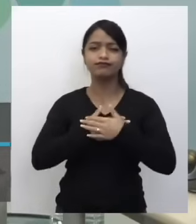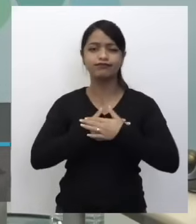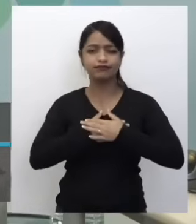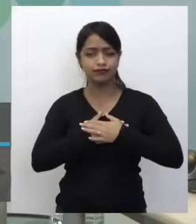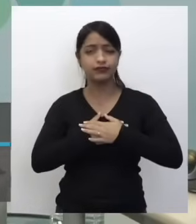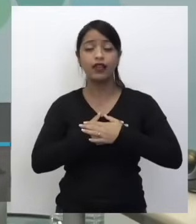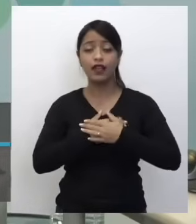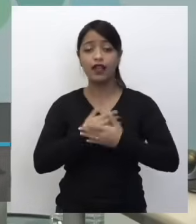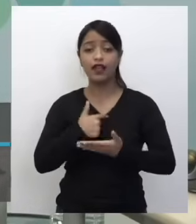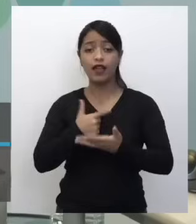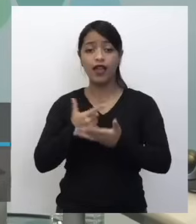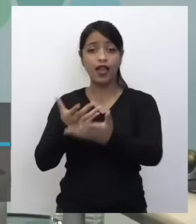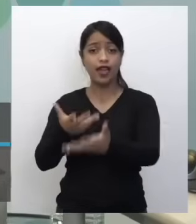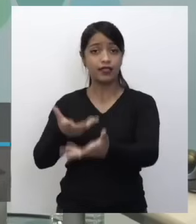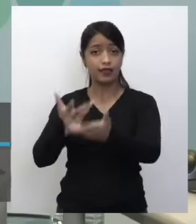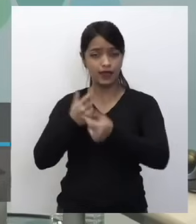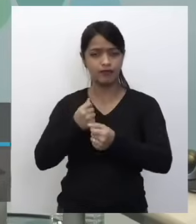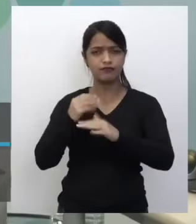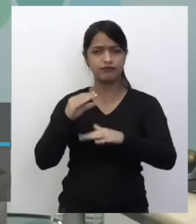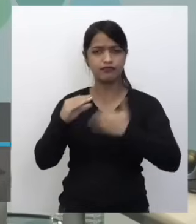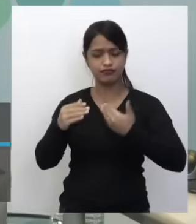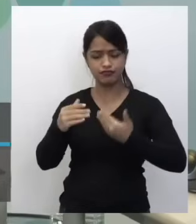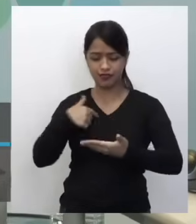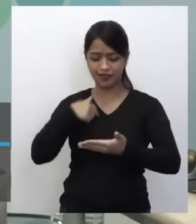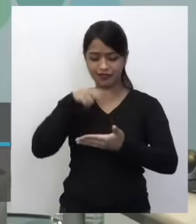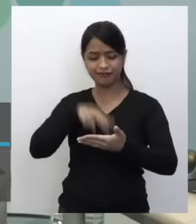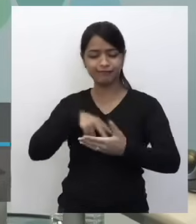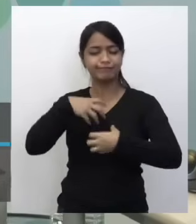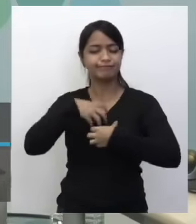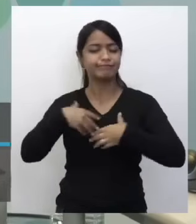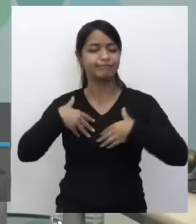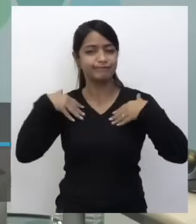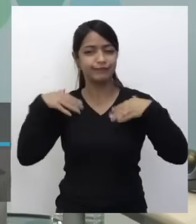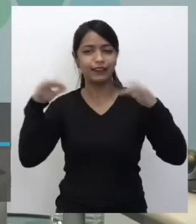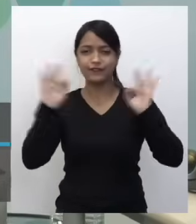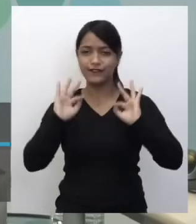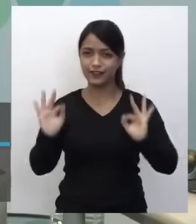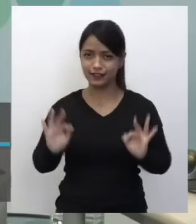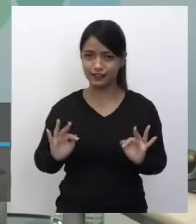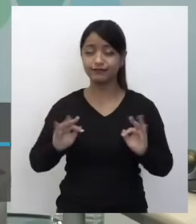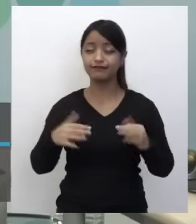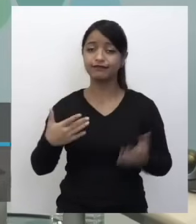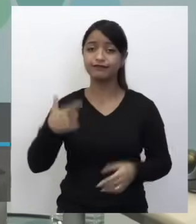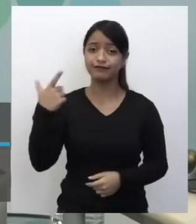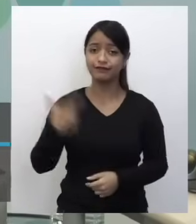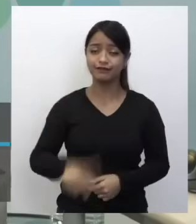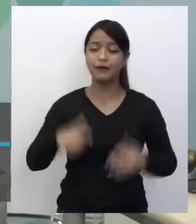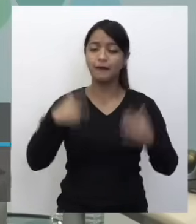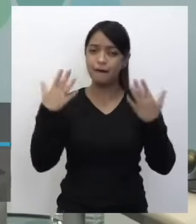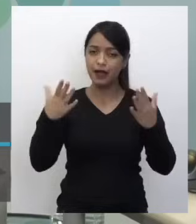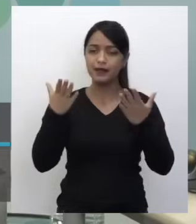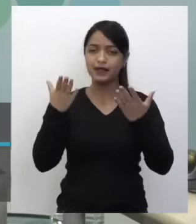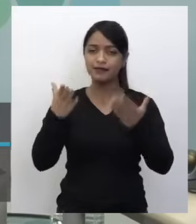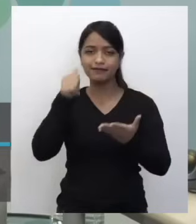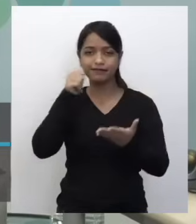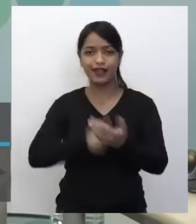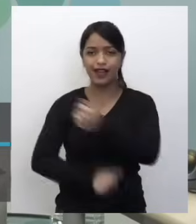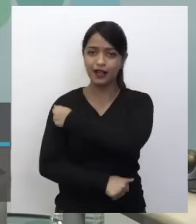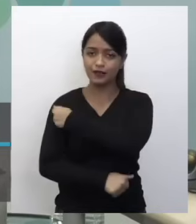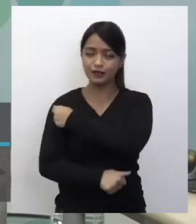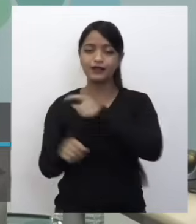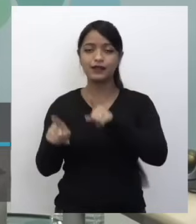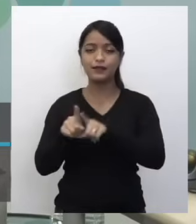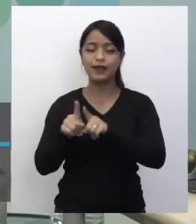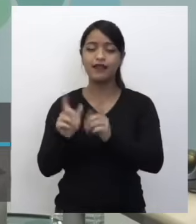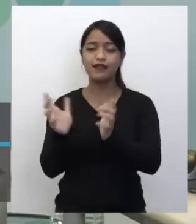eu recebi essa anotação, fiquei super feliz. Então, mais uma vez, parabéns. Rayane, gostaria de agradecer a equipe gestora, né,